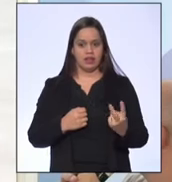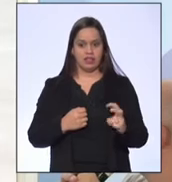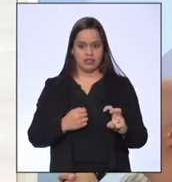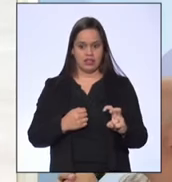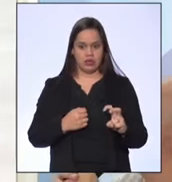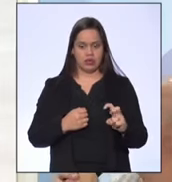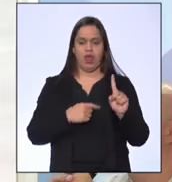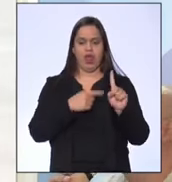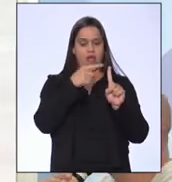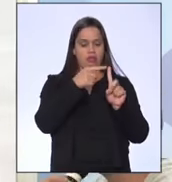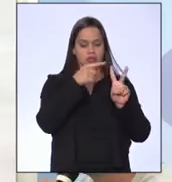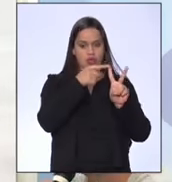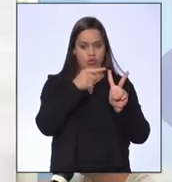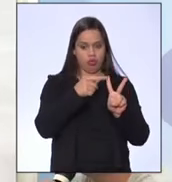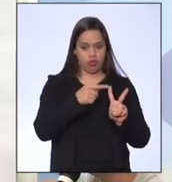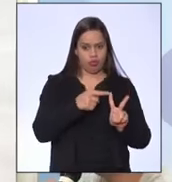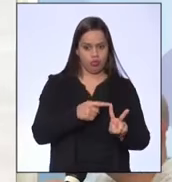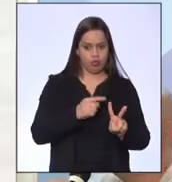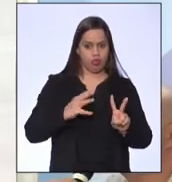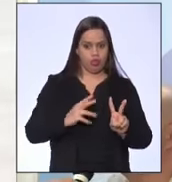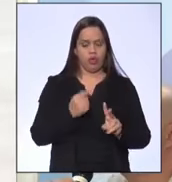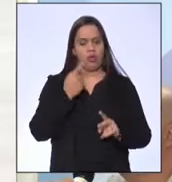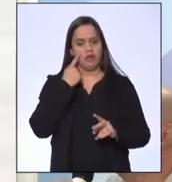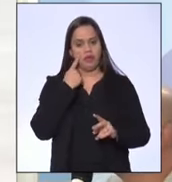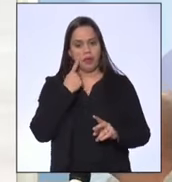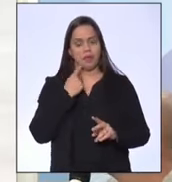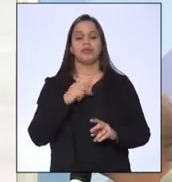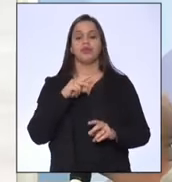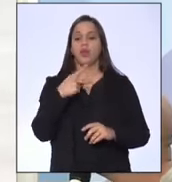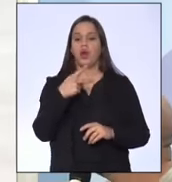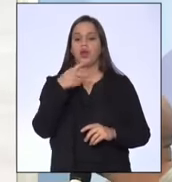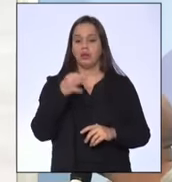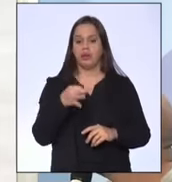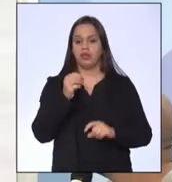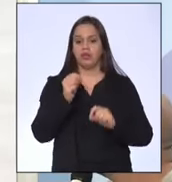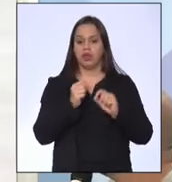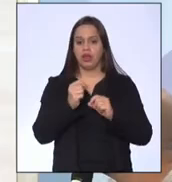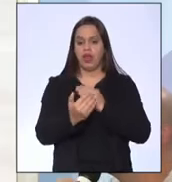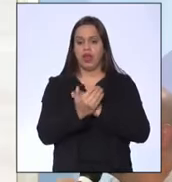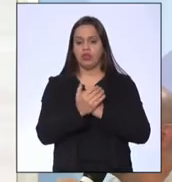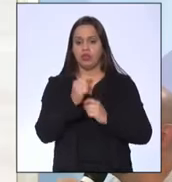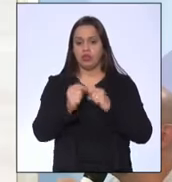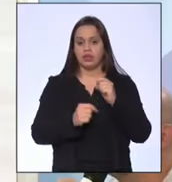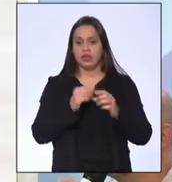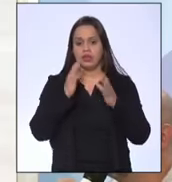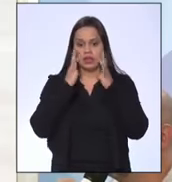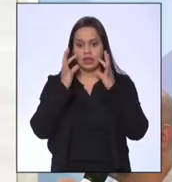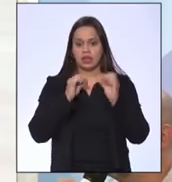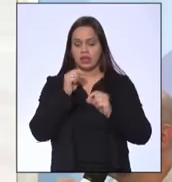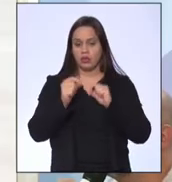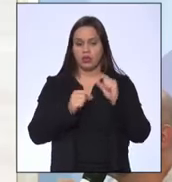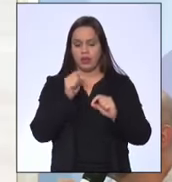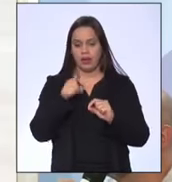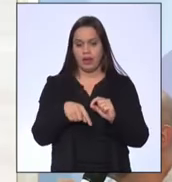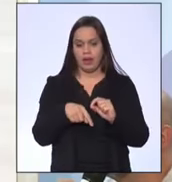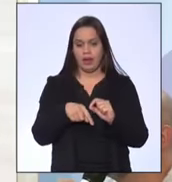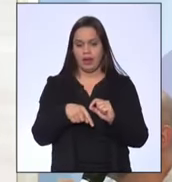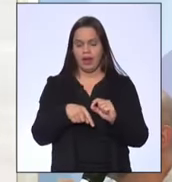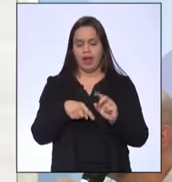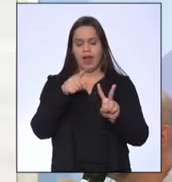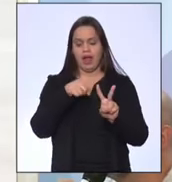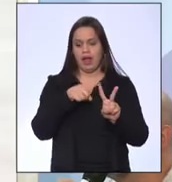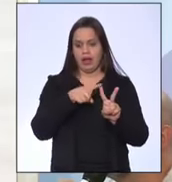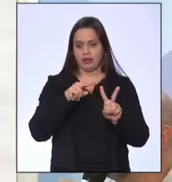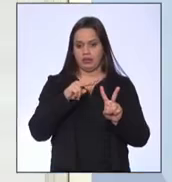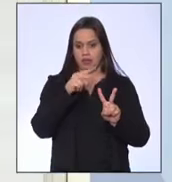25, certo? Sim. Bom, olha só, os quadrados perfeitos nos ajudam a entender o que é, nos ajudam a entender também a raiz quadrada.